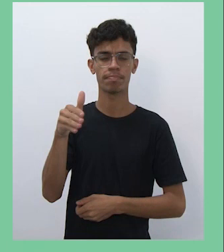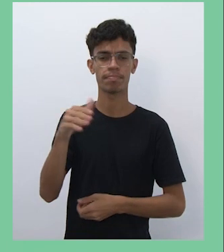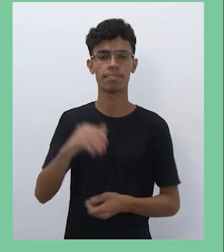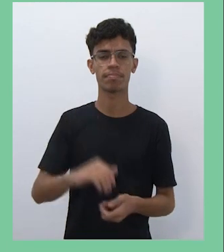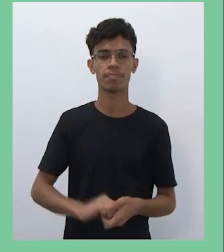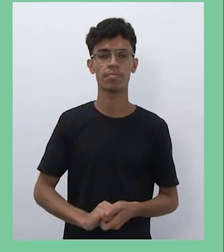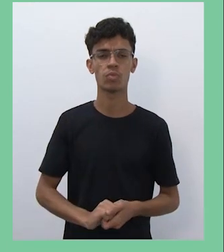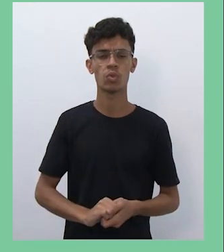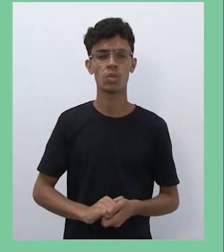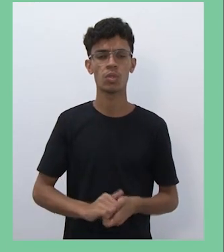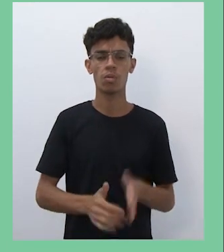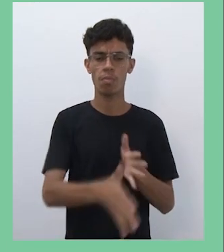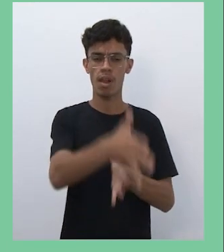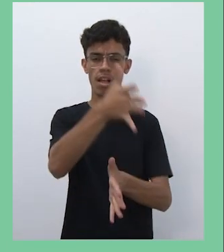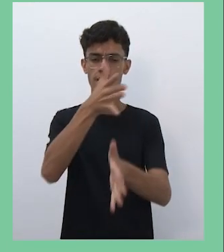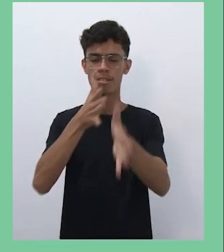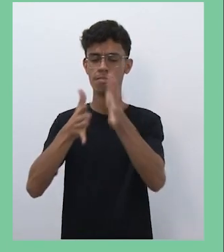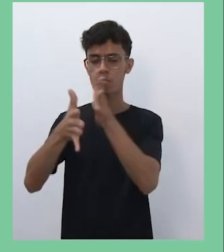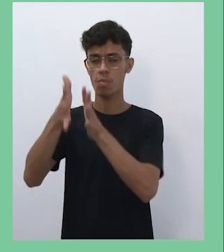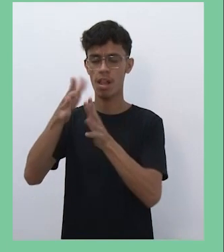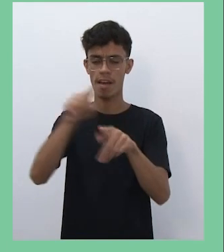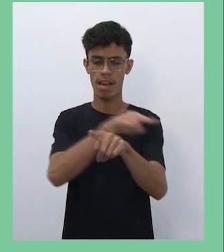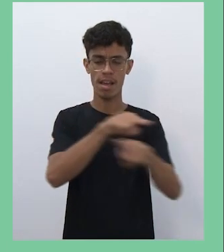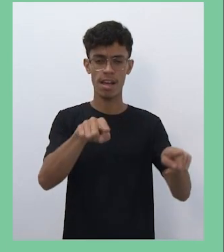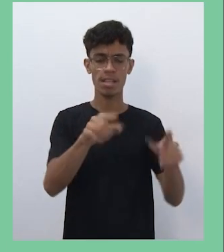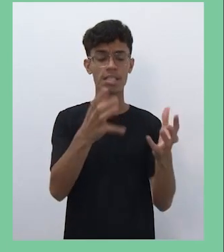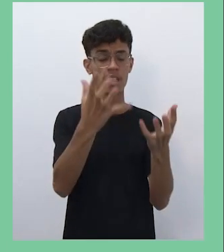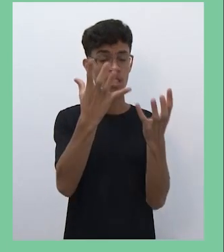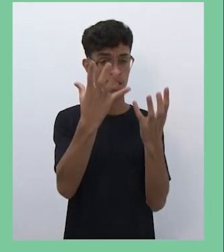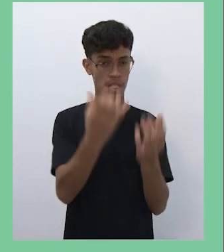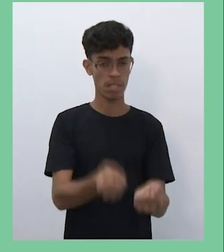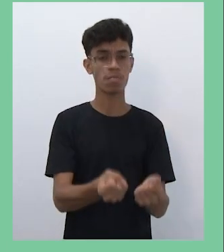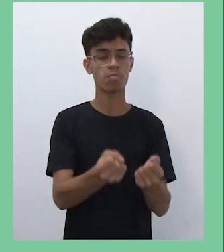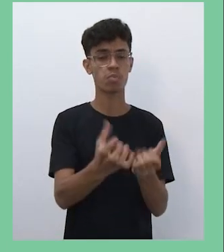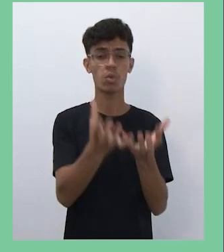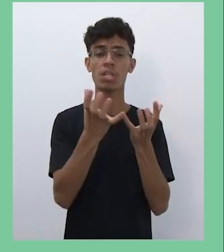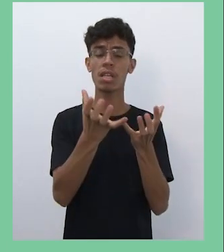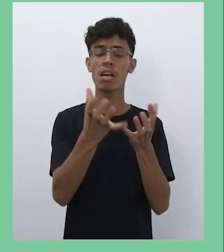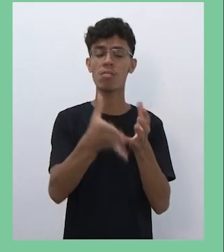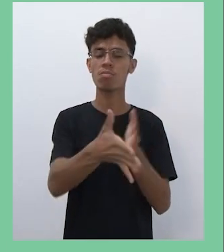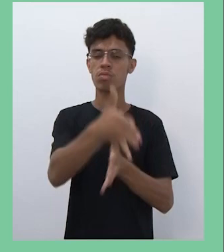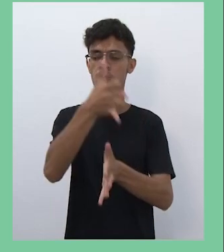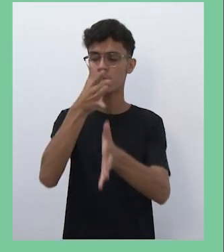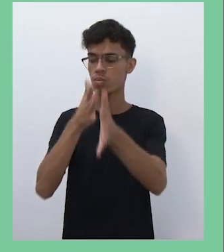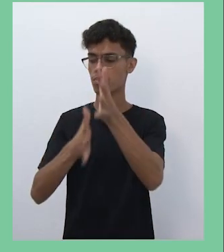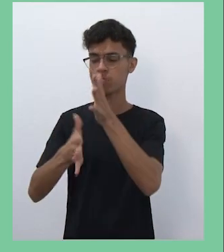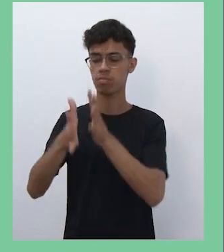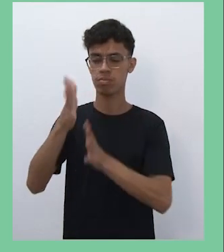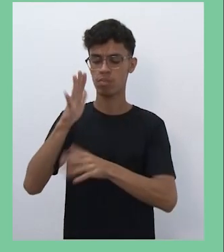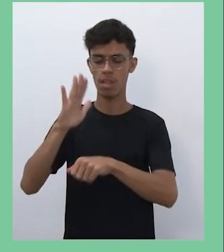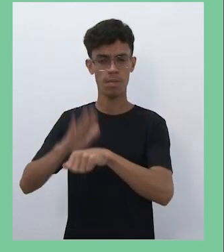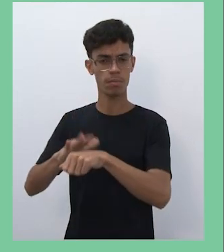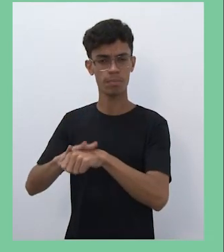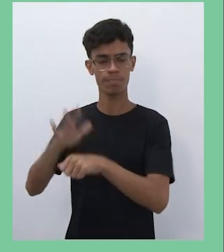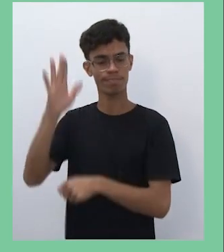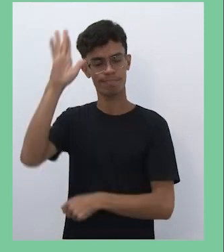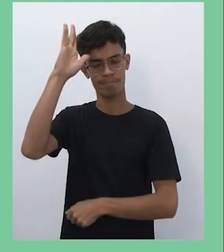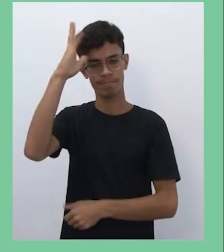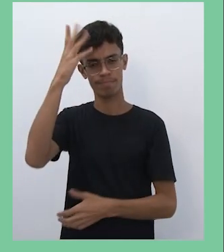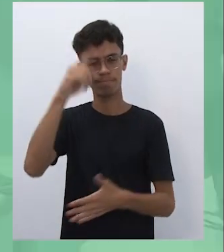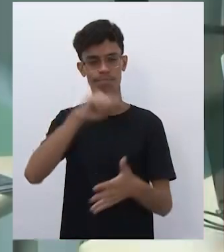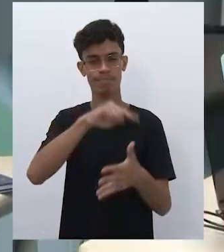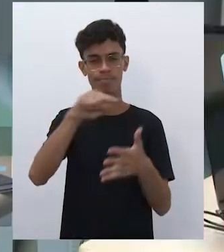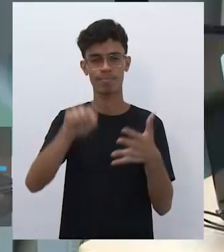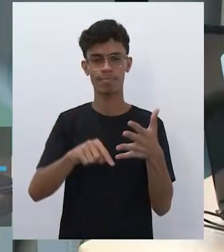envolvendo e ouvindo as pessoas interessadas na construção das soluções para a resolução dos problemas. É